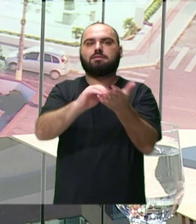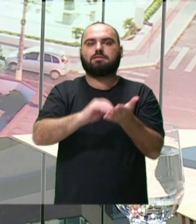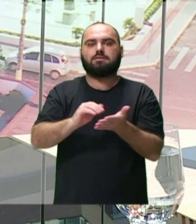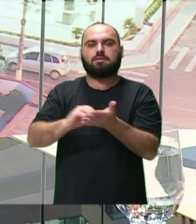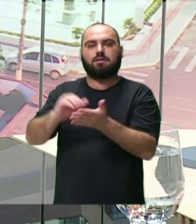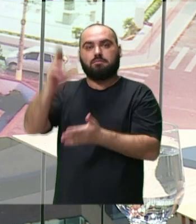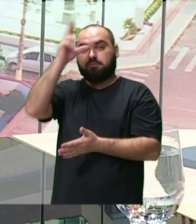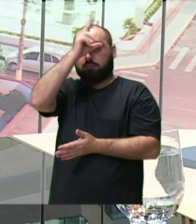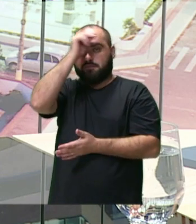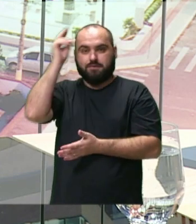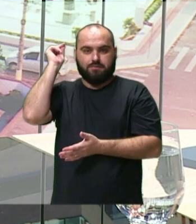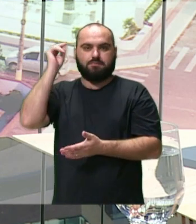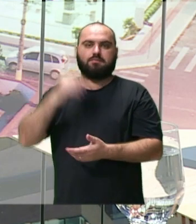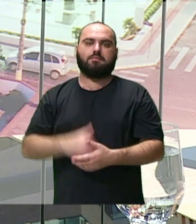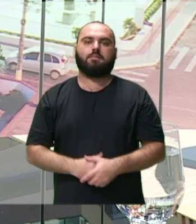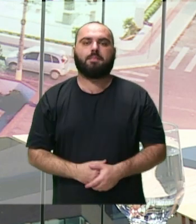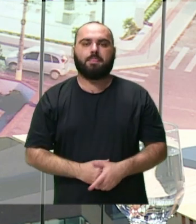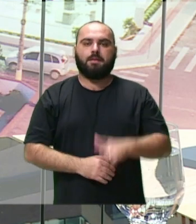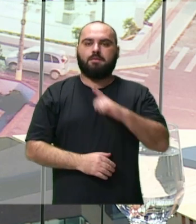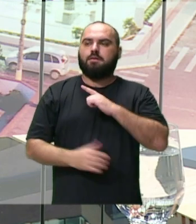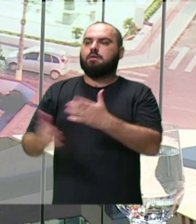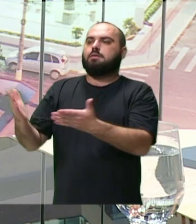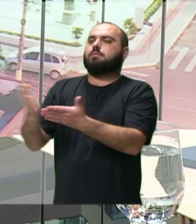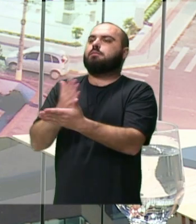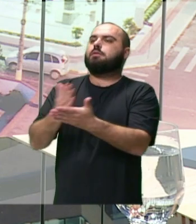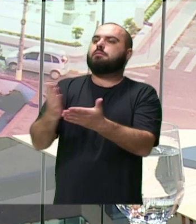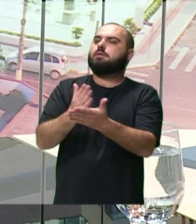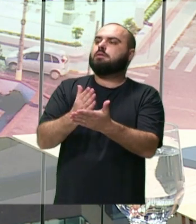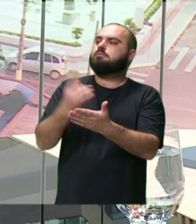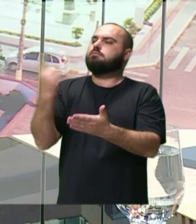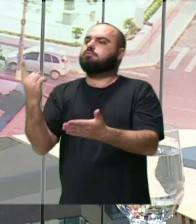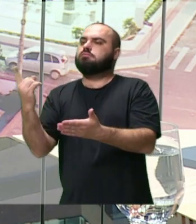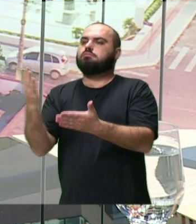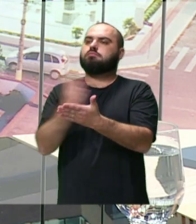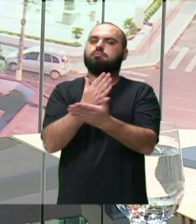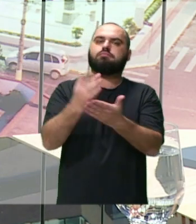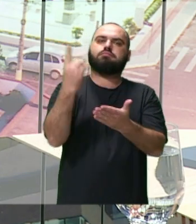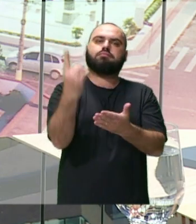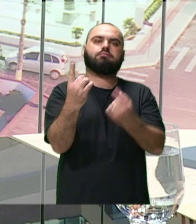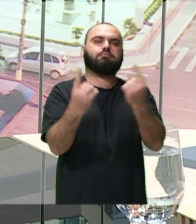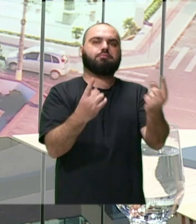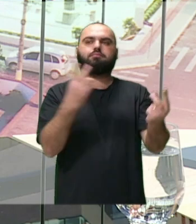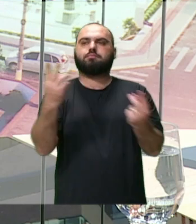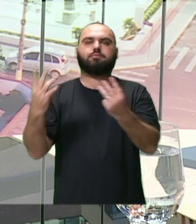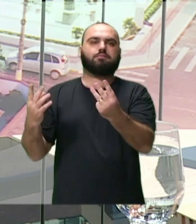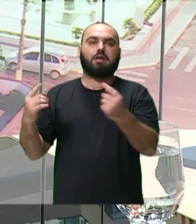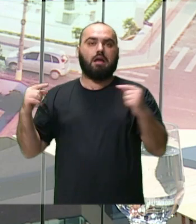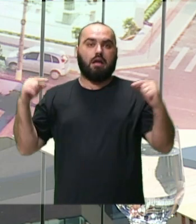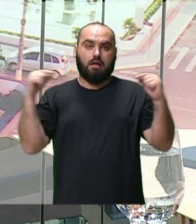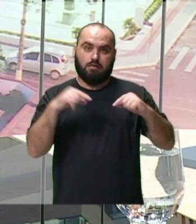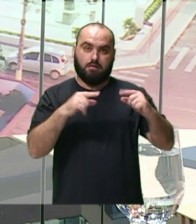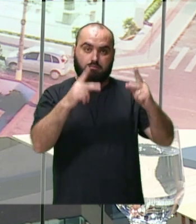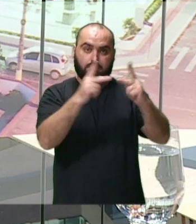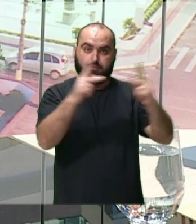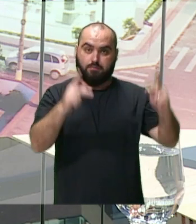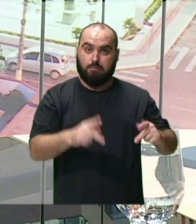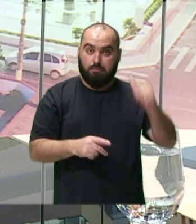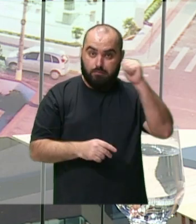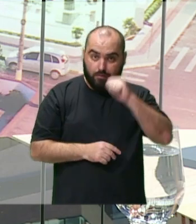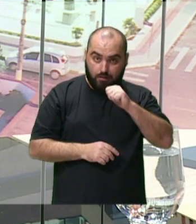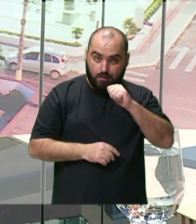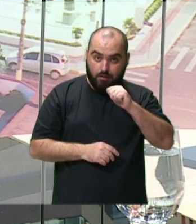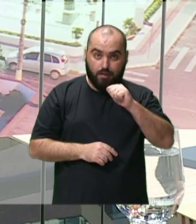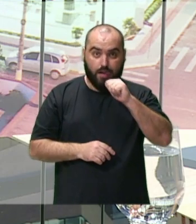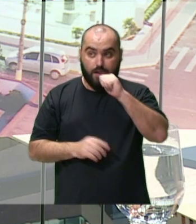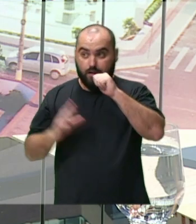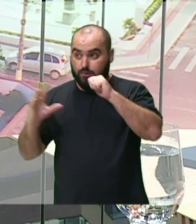administração pública. Daí tem separado o que é turismo, o que é educação. Aqui a gente separou a Procuradoria da Mulher para que a